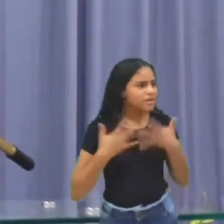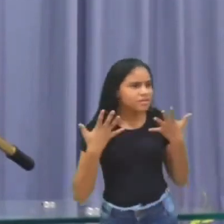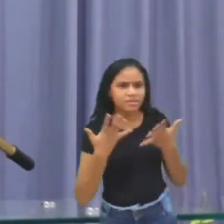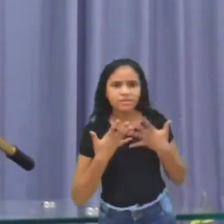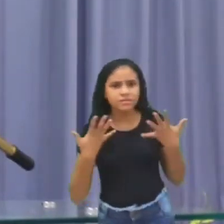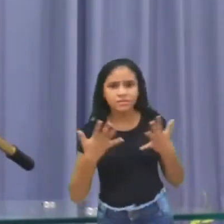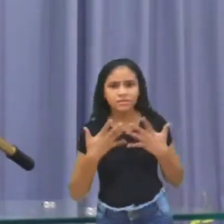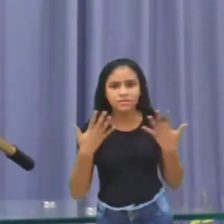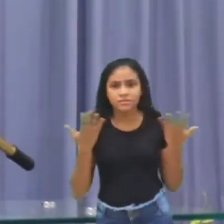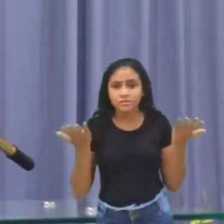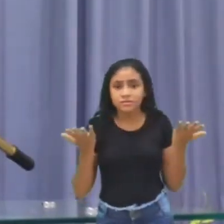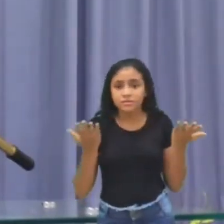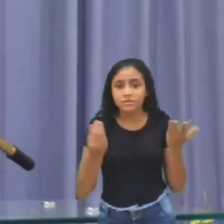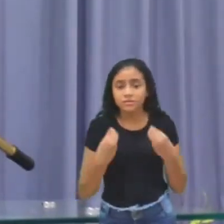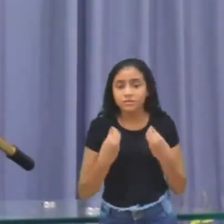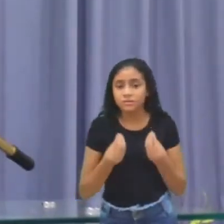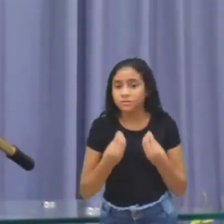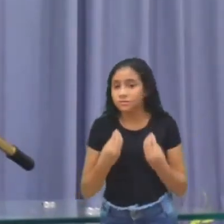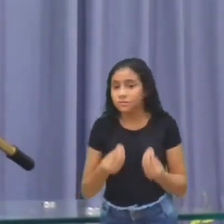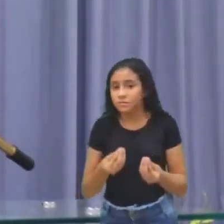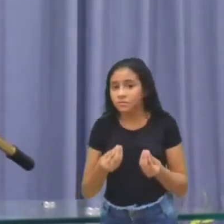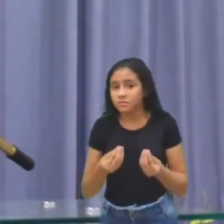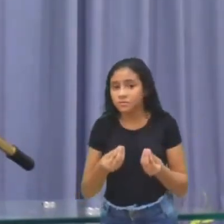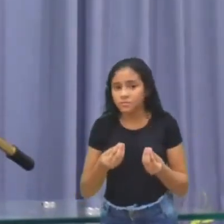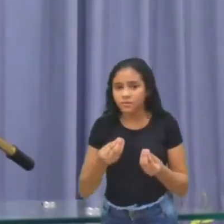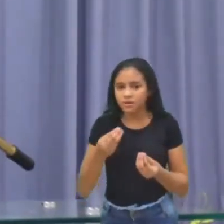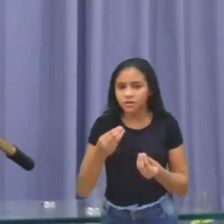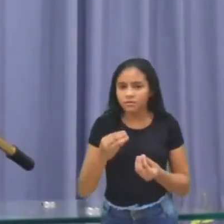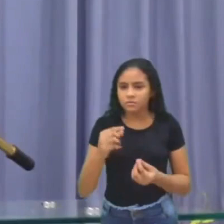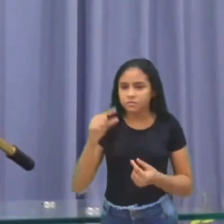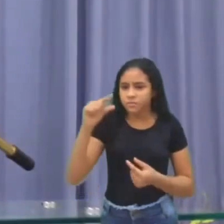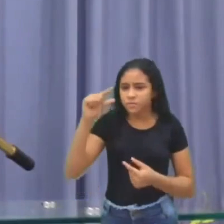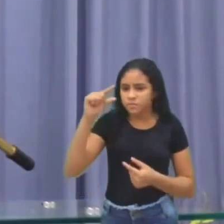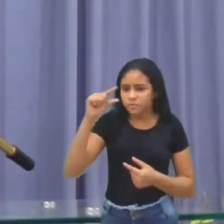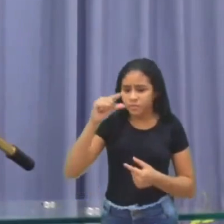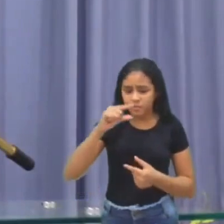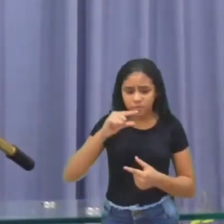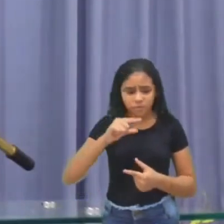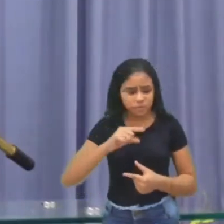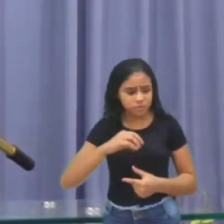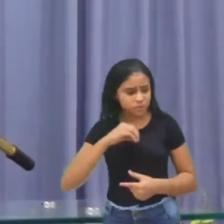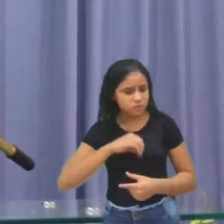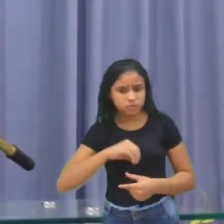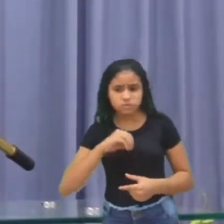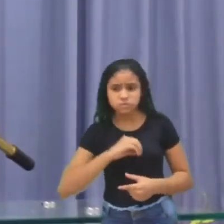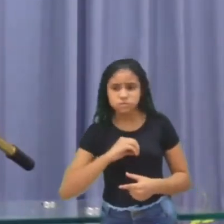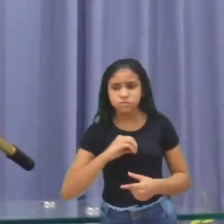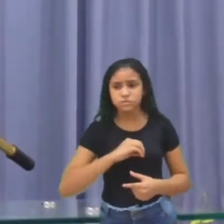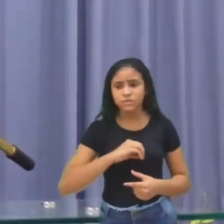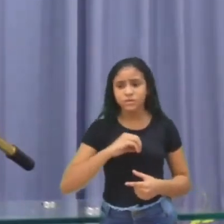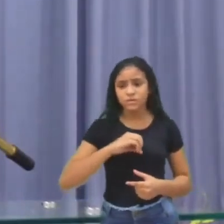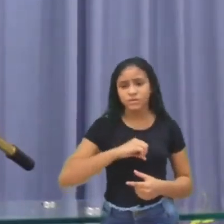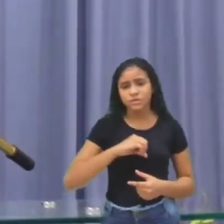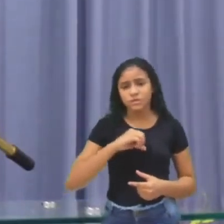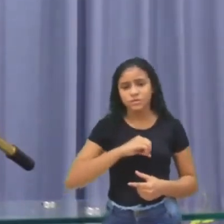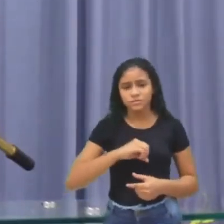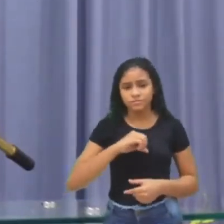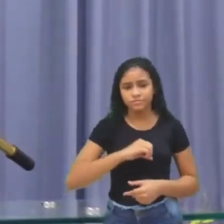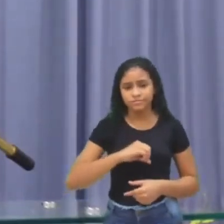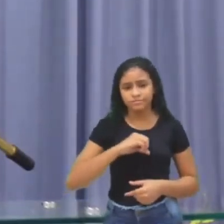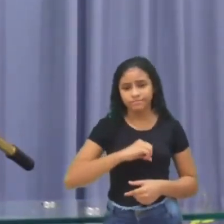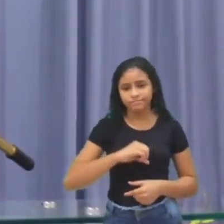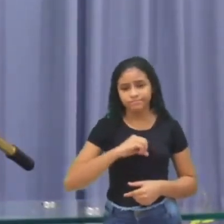alegria, e ele começa a se diminuir diante da situação. Aqueles 10